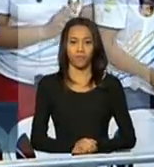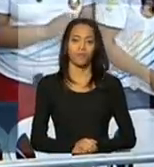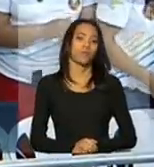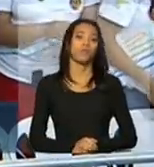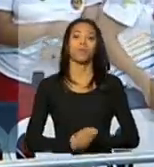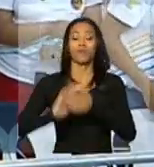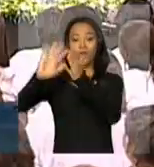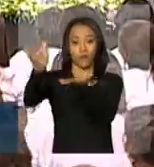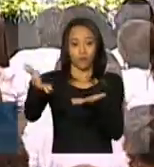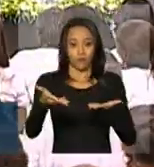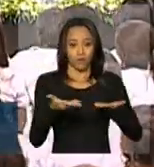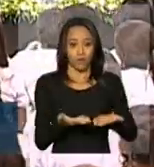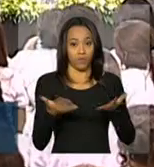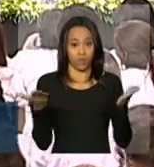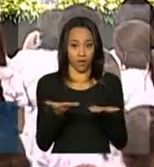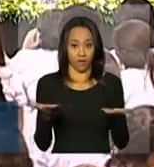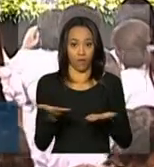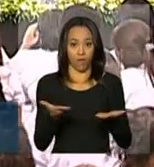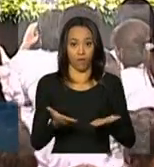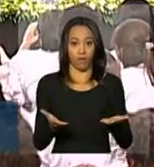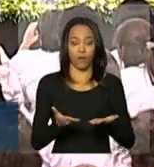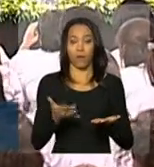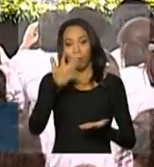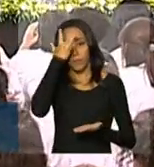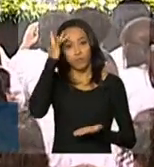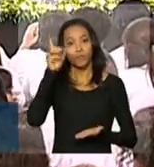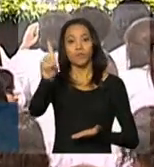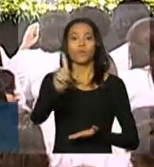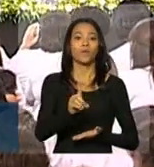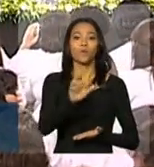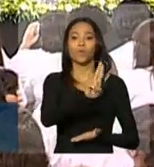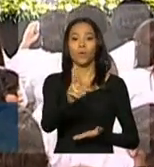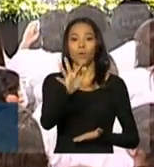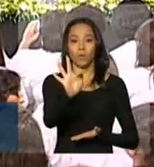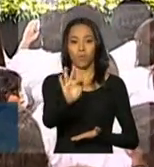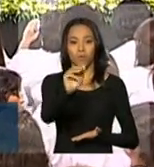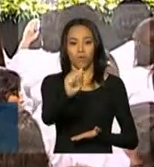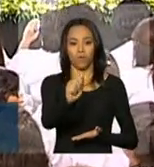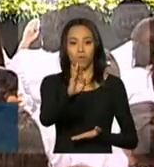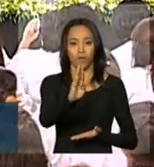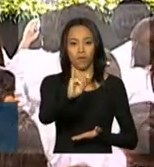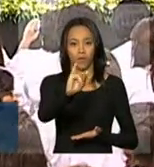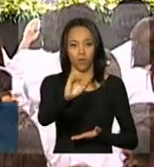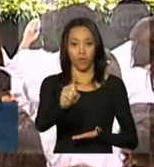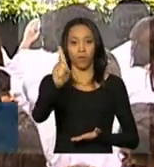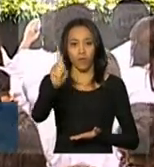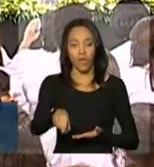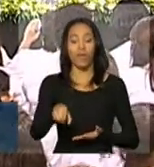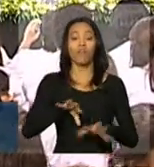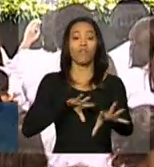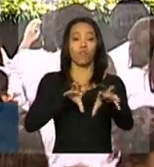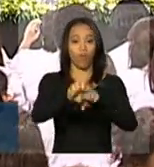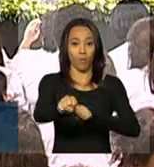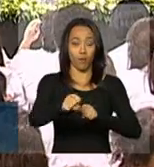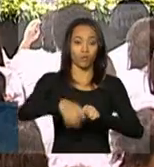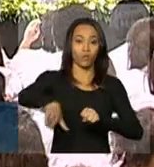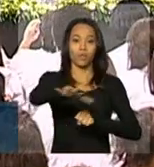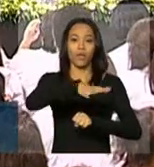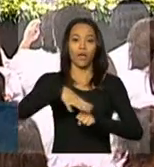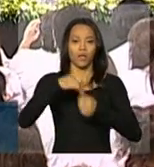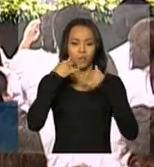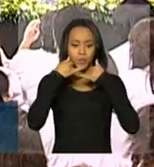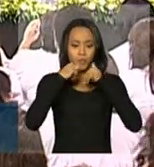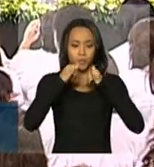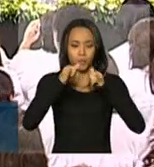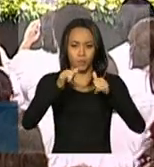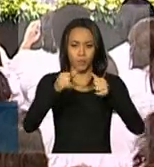Convidamos agora o orador Fábio Barbosa Saito, formando do curso de eletricista de automóveis do SENAI,